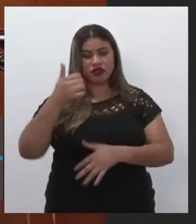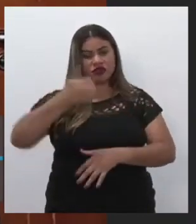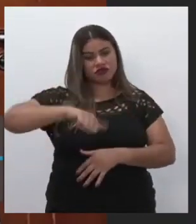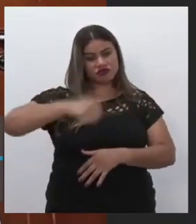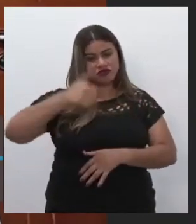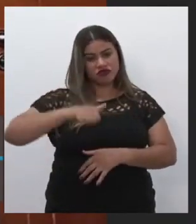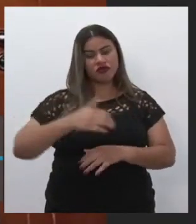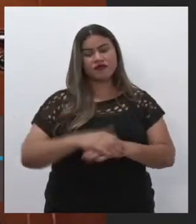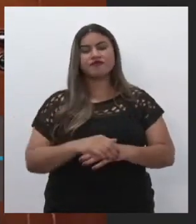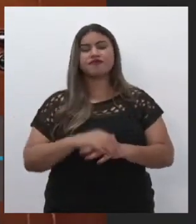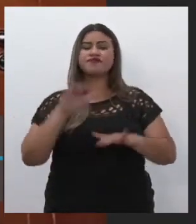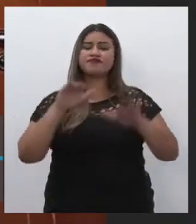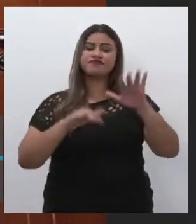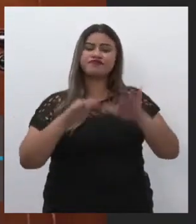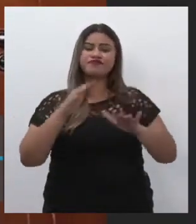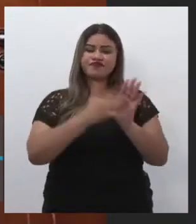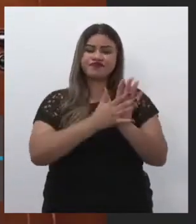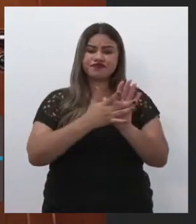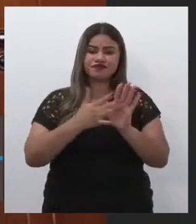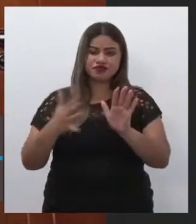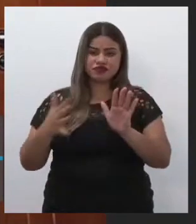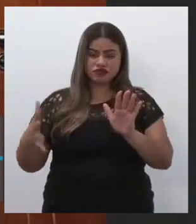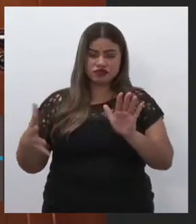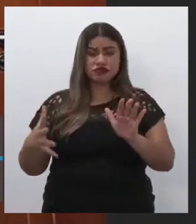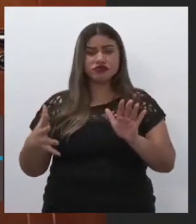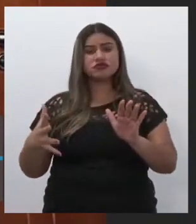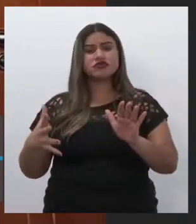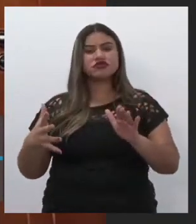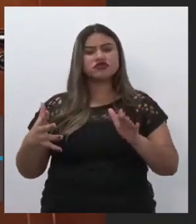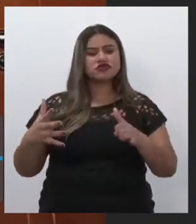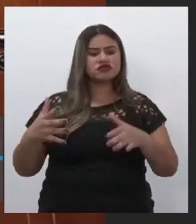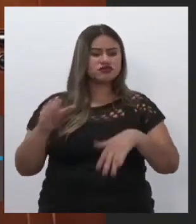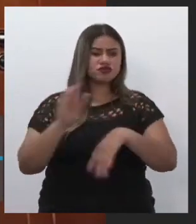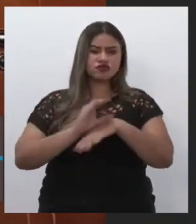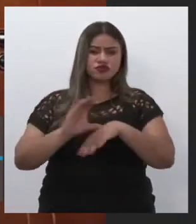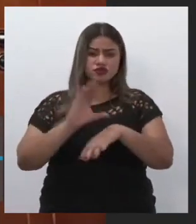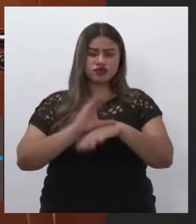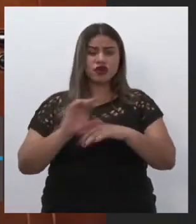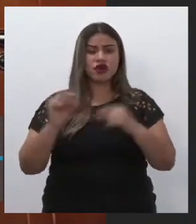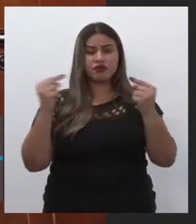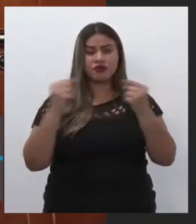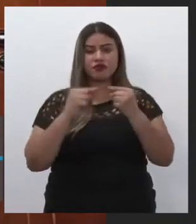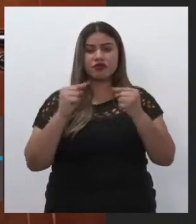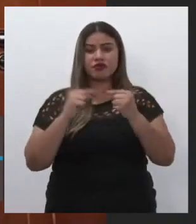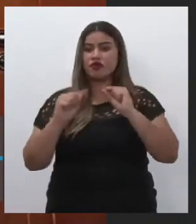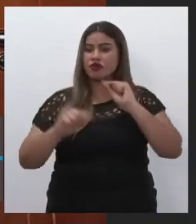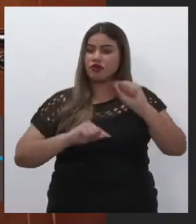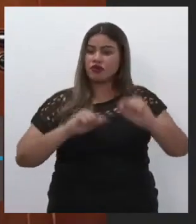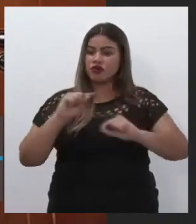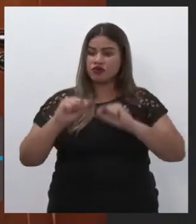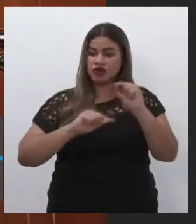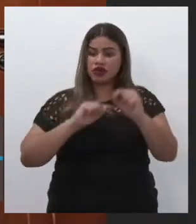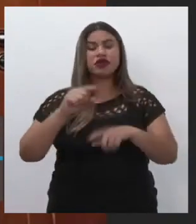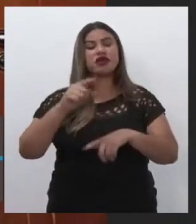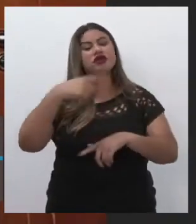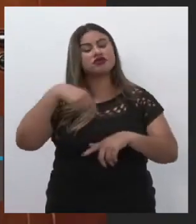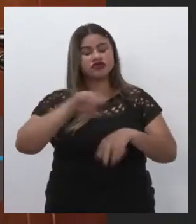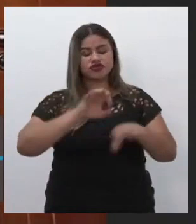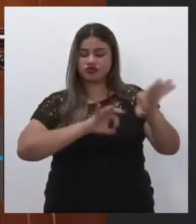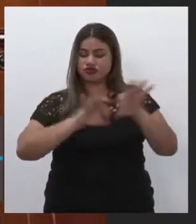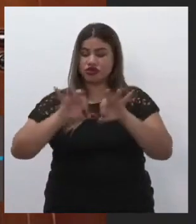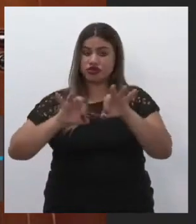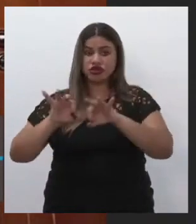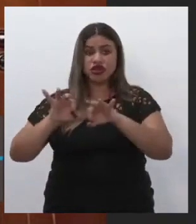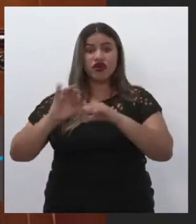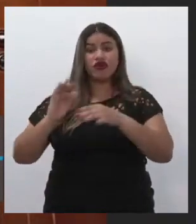mesmo ao longo da formação mesmo, elas são pontos que a gente planeja os futuros